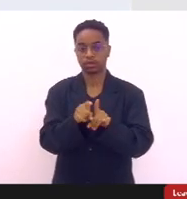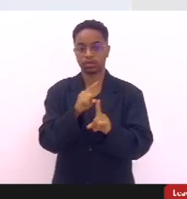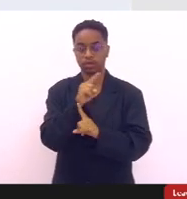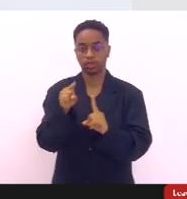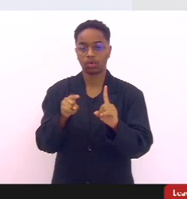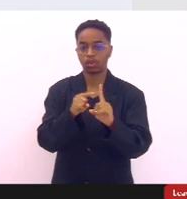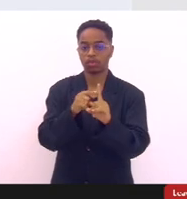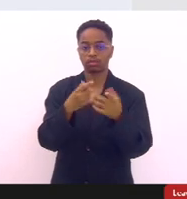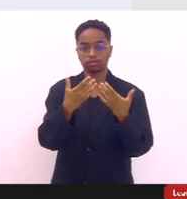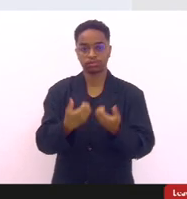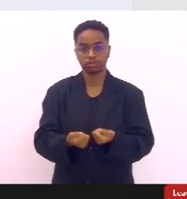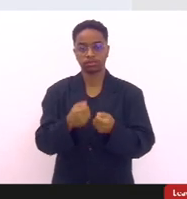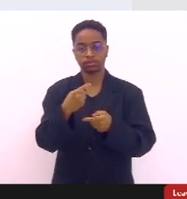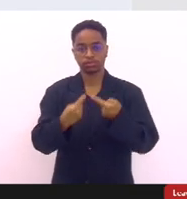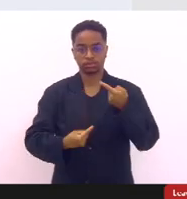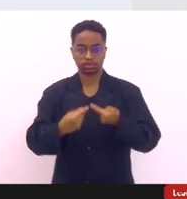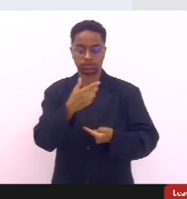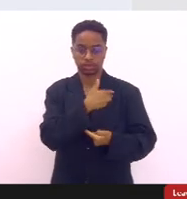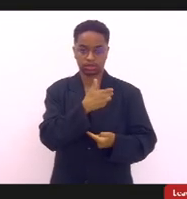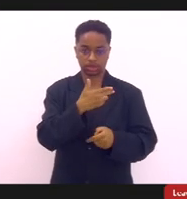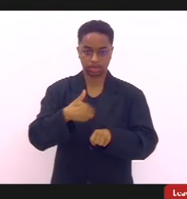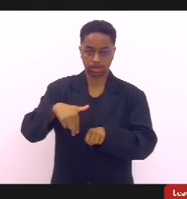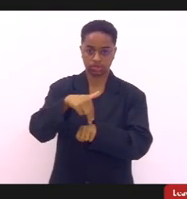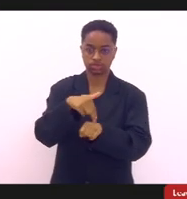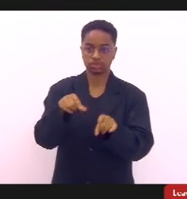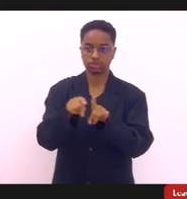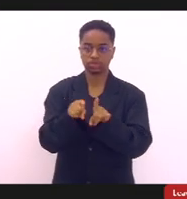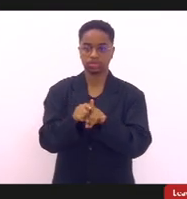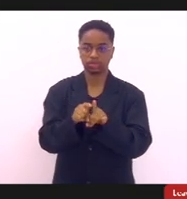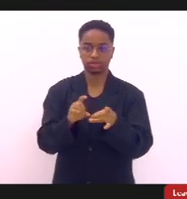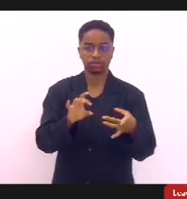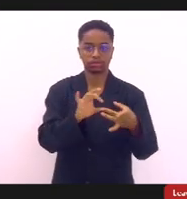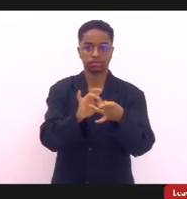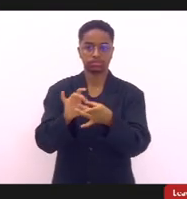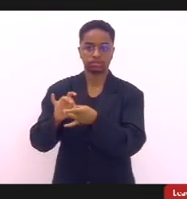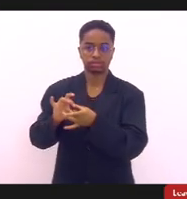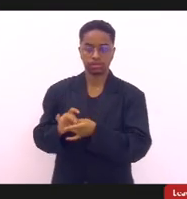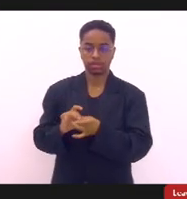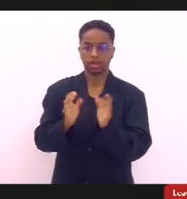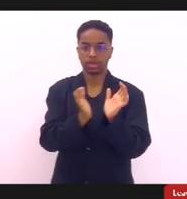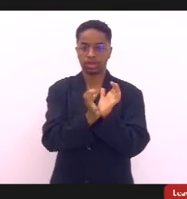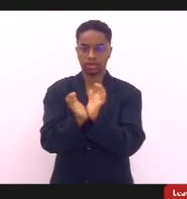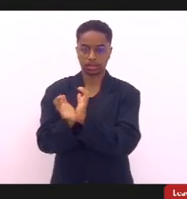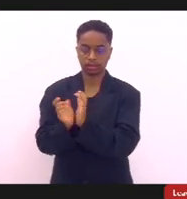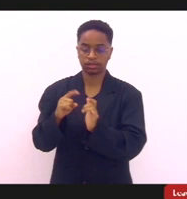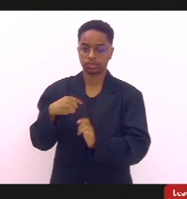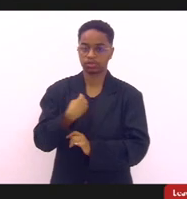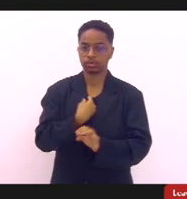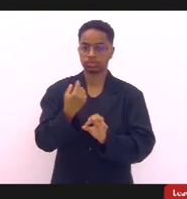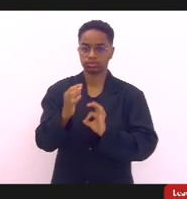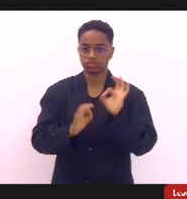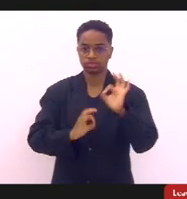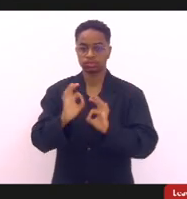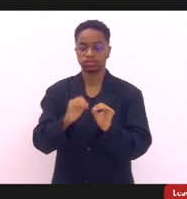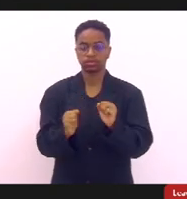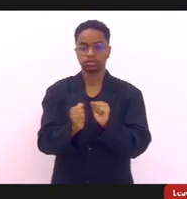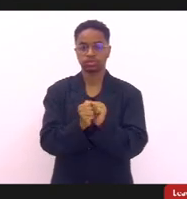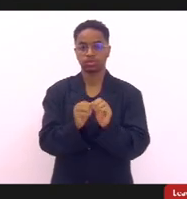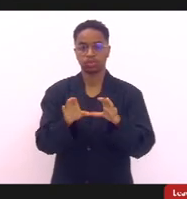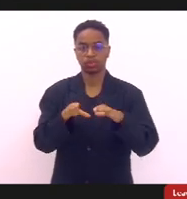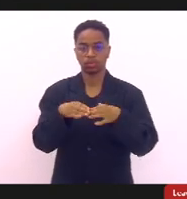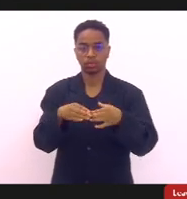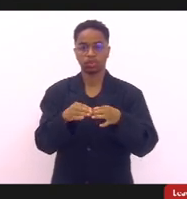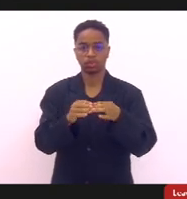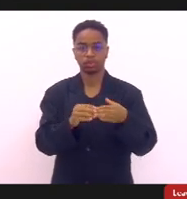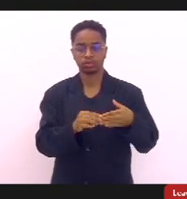à política nacional e a criação de equipes intramuros. A gente vem fazendo essa agenda junto ao grupo condutor,